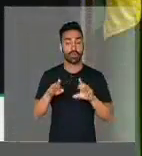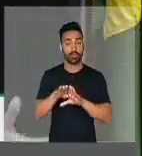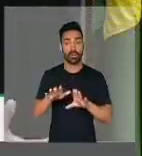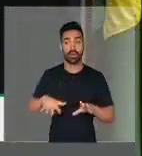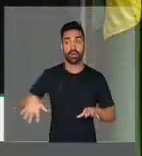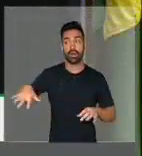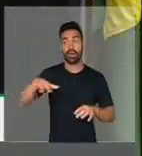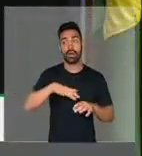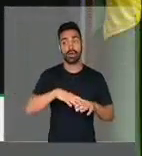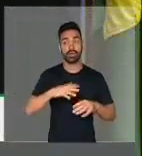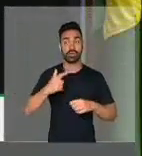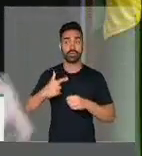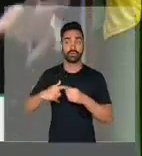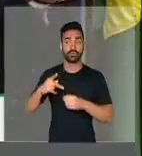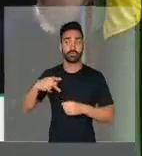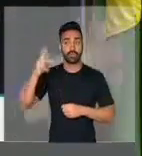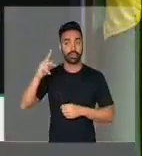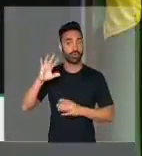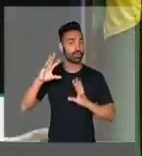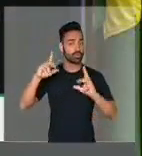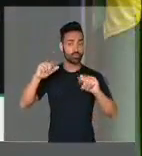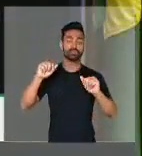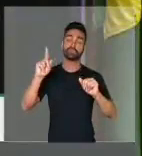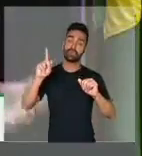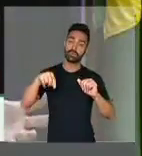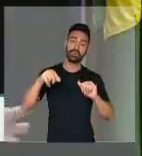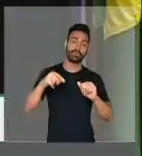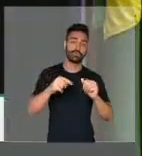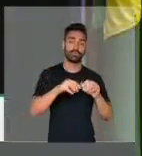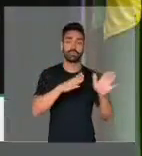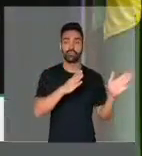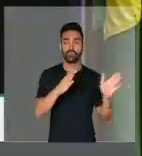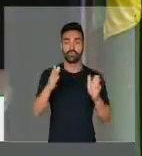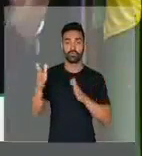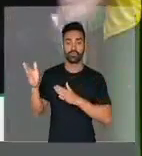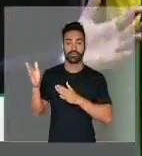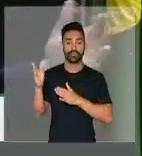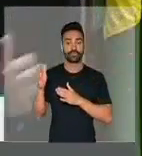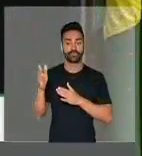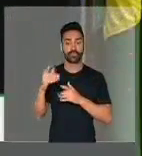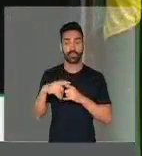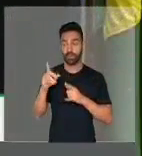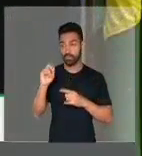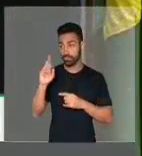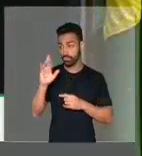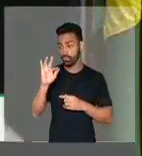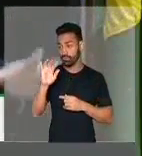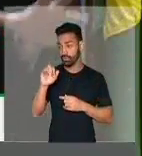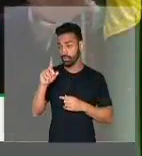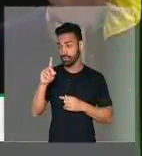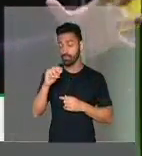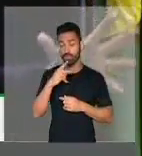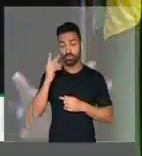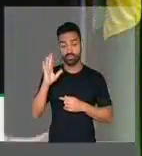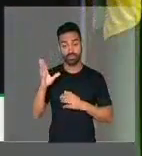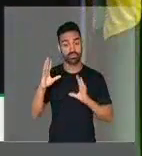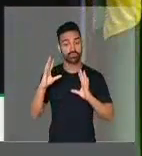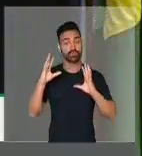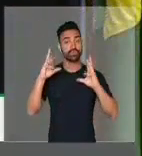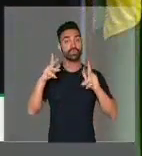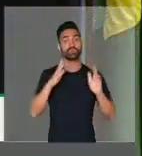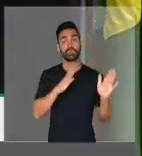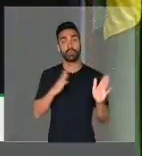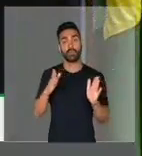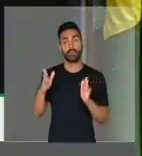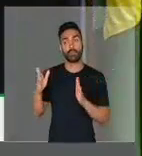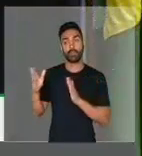petroquímico todo da Bahia, toda uma cadeia produtiva, infelizmente o tempo não é permitido, mas o doutor Fernando já falou sobre isso, toda uma cadeia